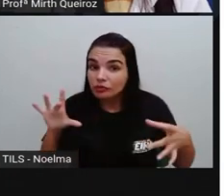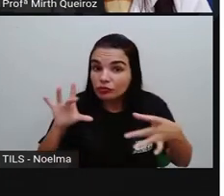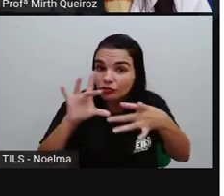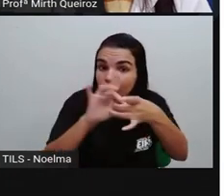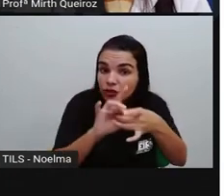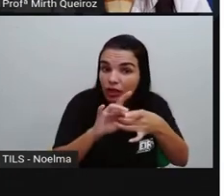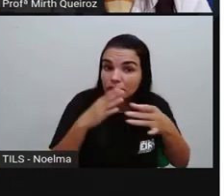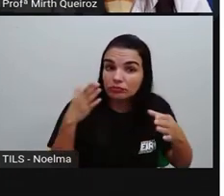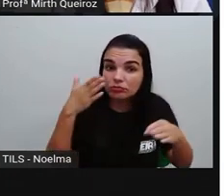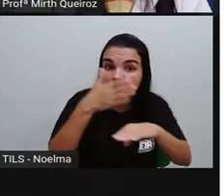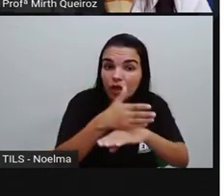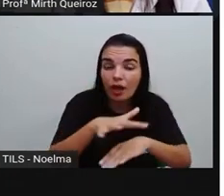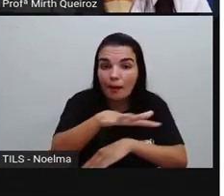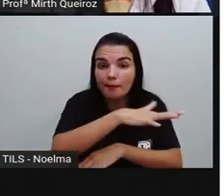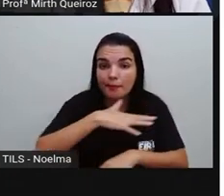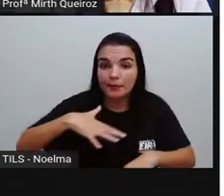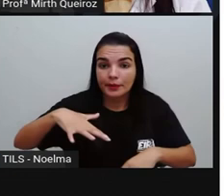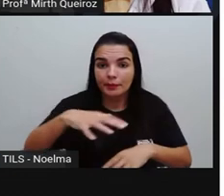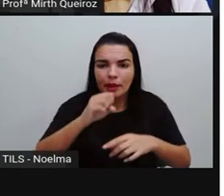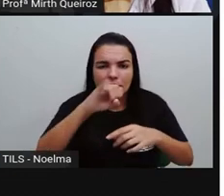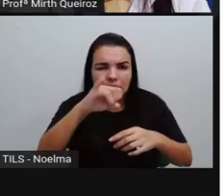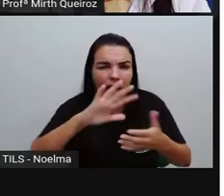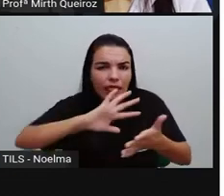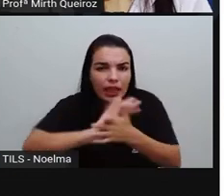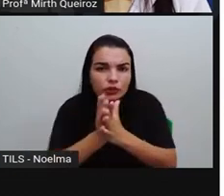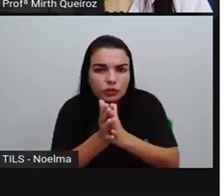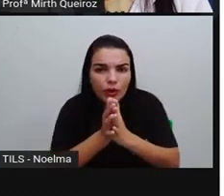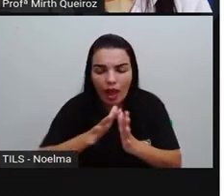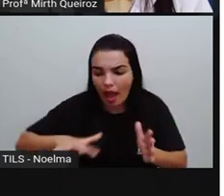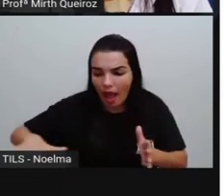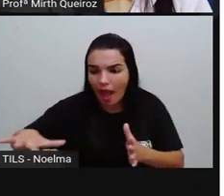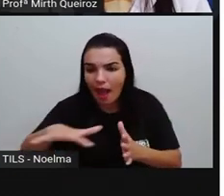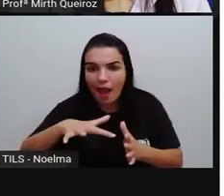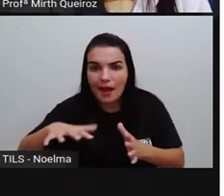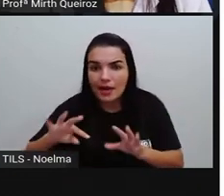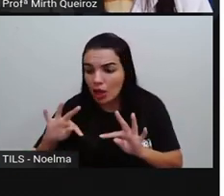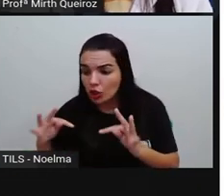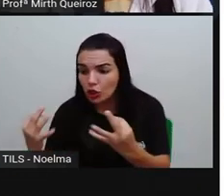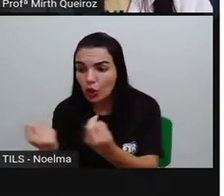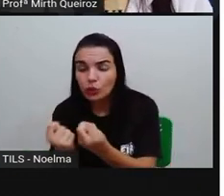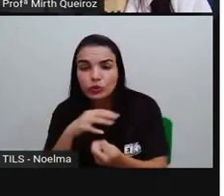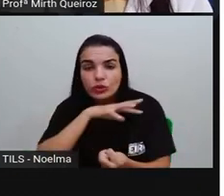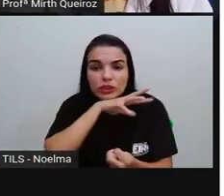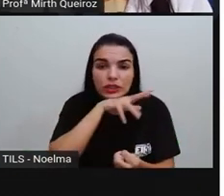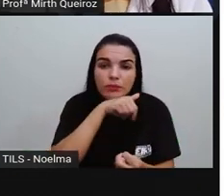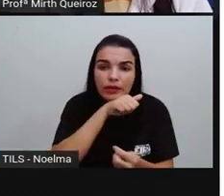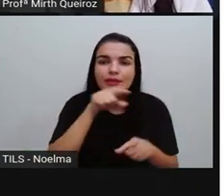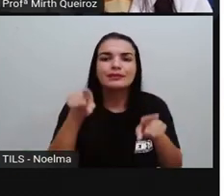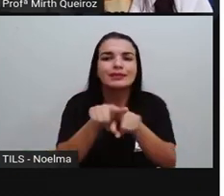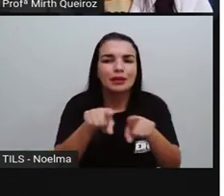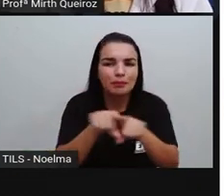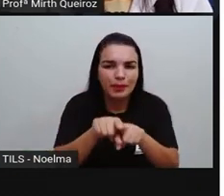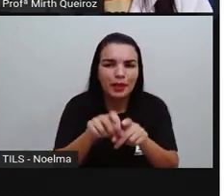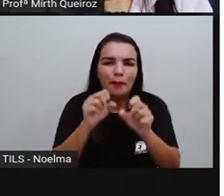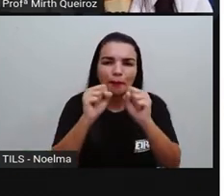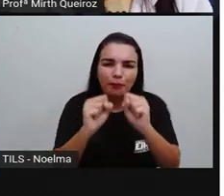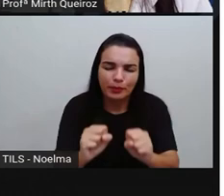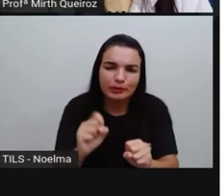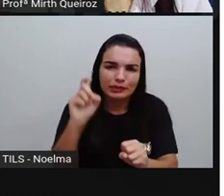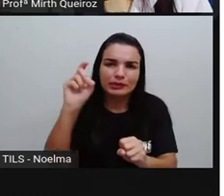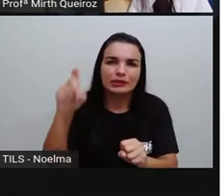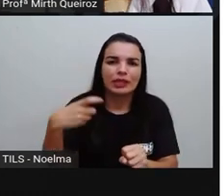relacionada diretamente com o ambiente, pois se destruirmos uma área, todos os animais daquela região correm o risco também de